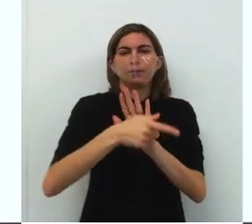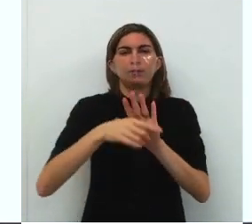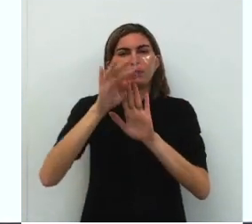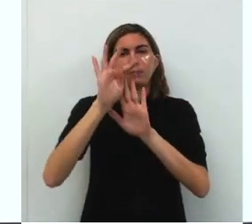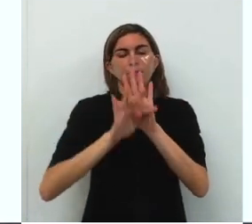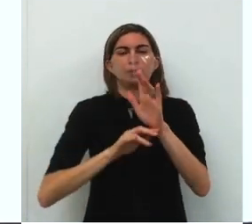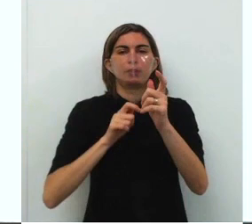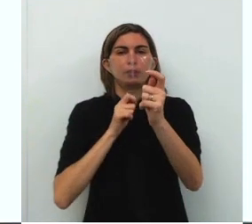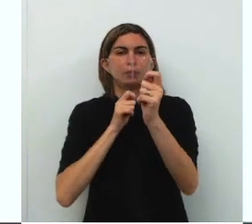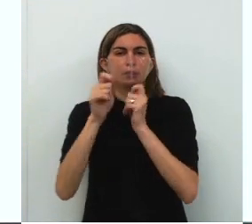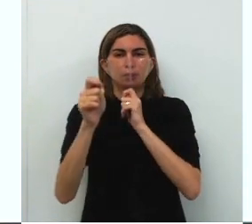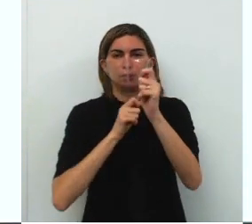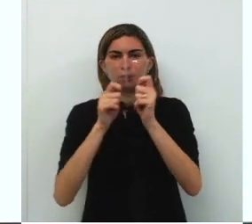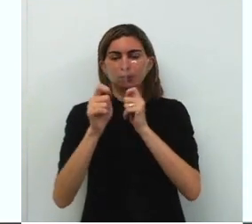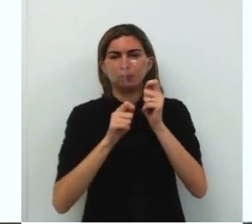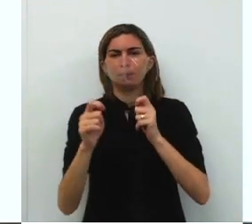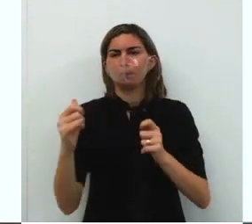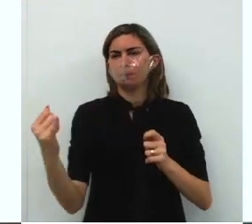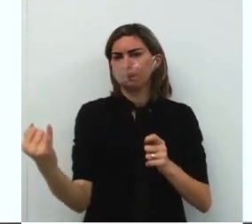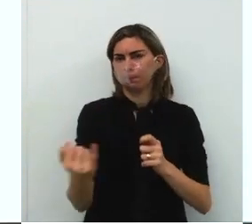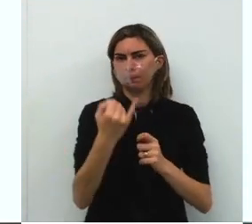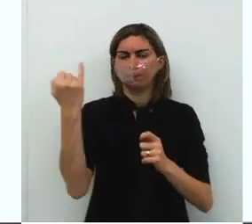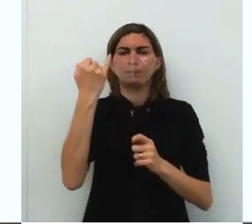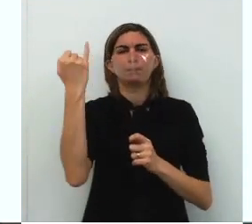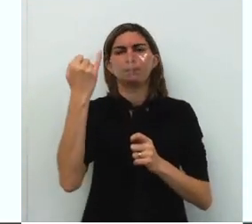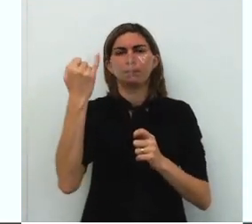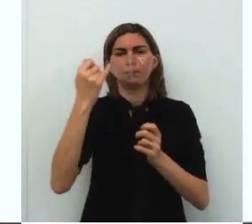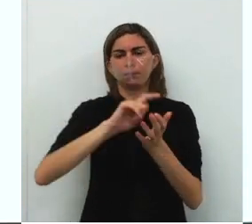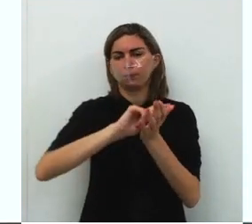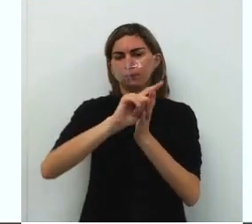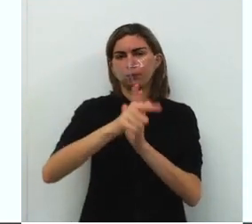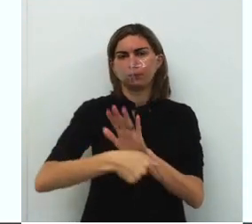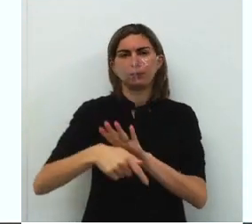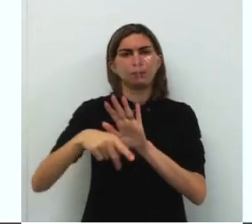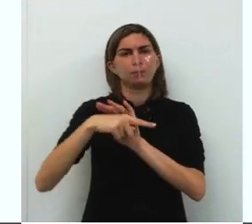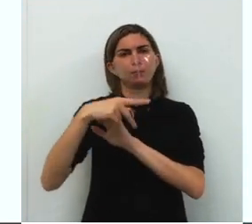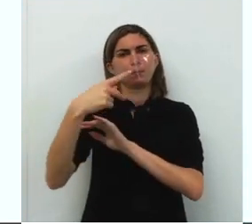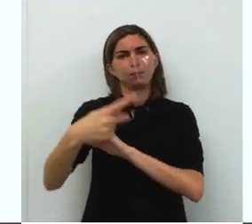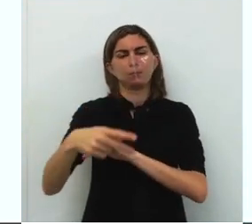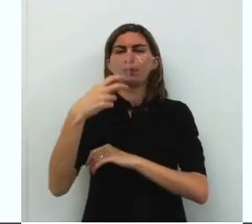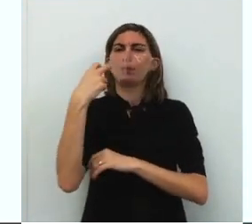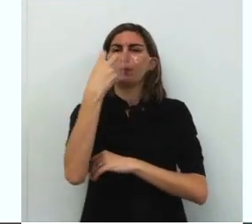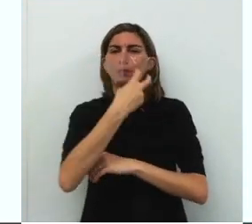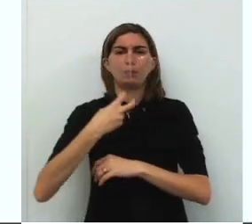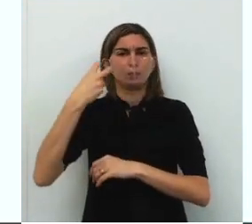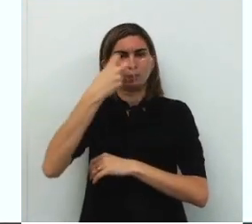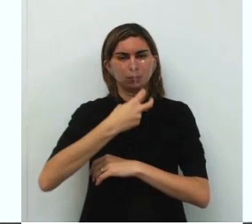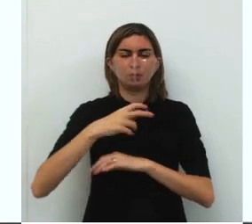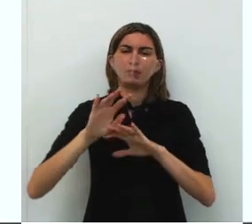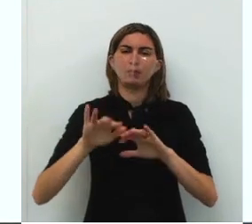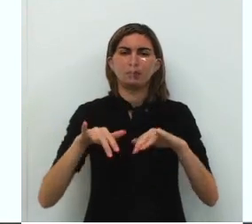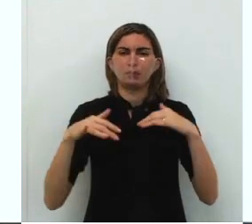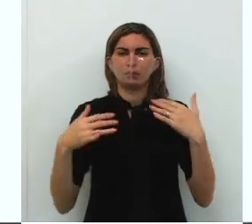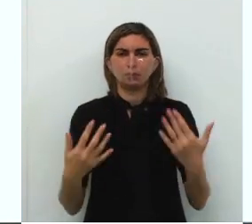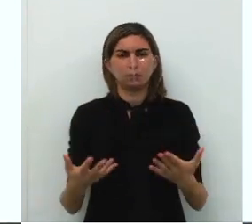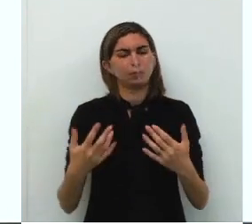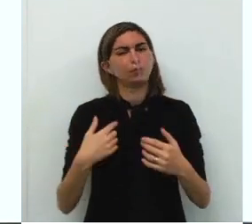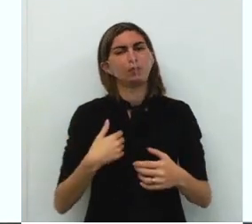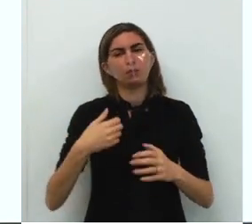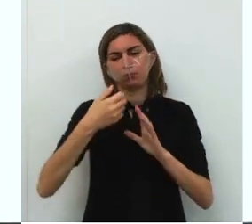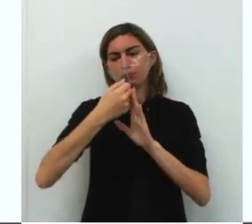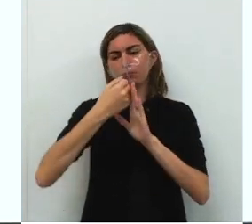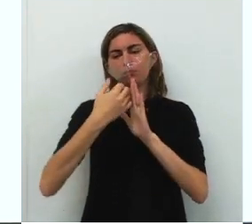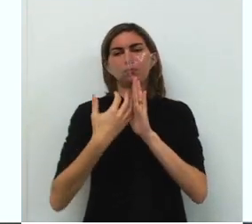textual entrevista. Ele é muito importante porque é um gênero tipicamente oral. Então,